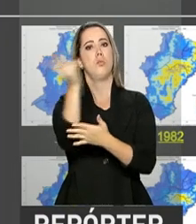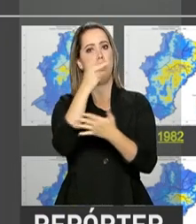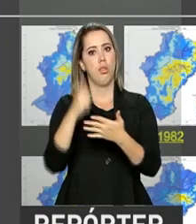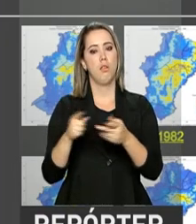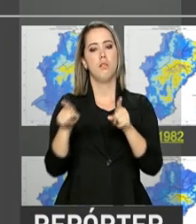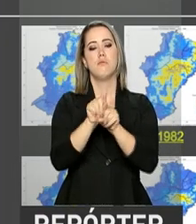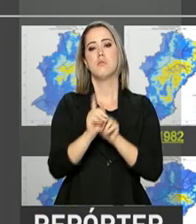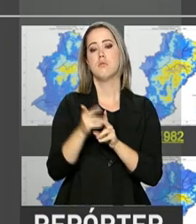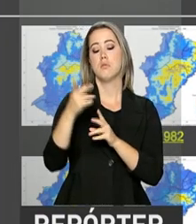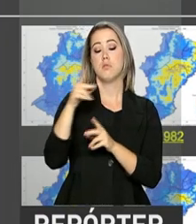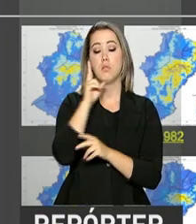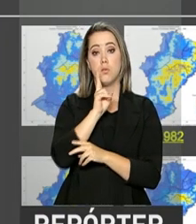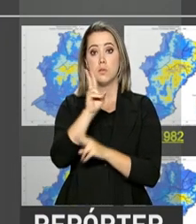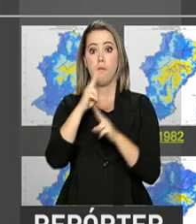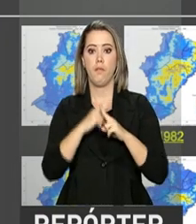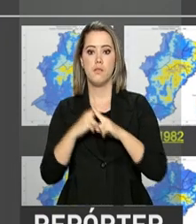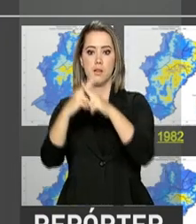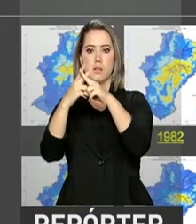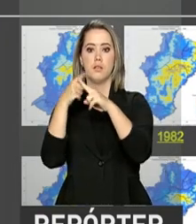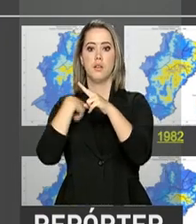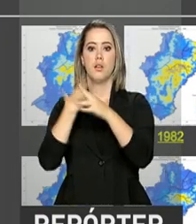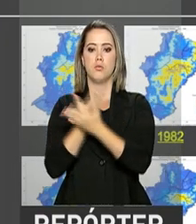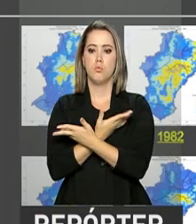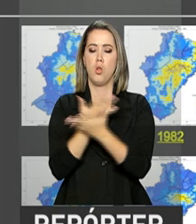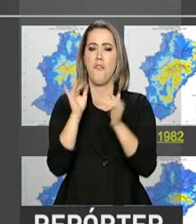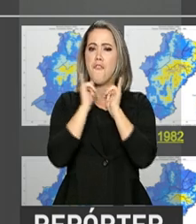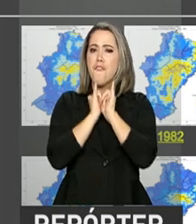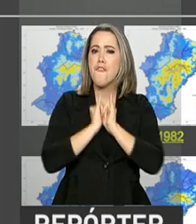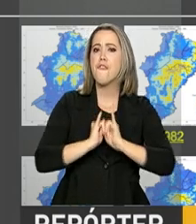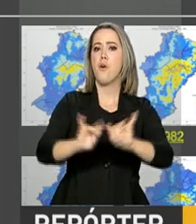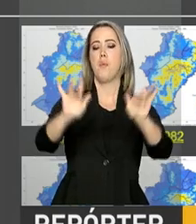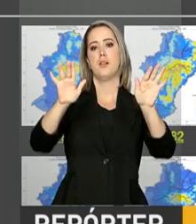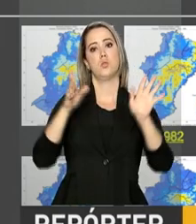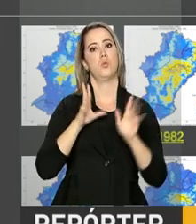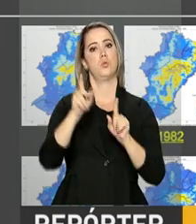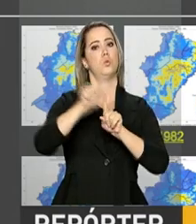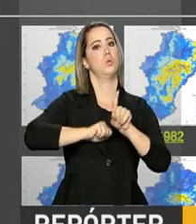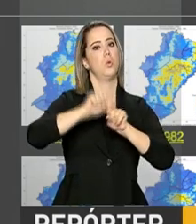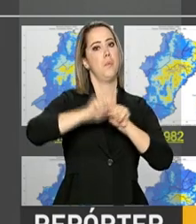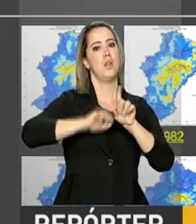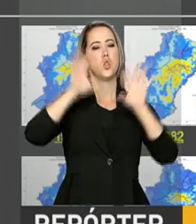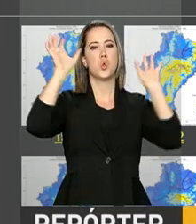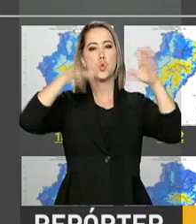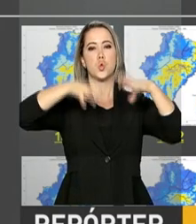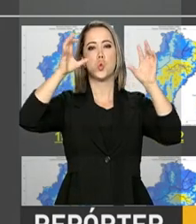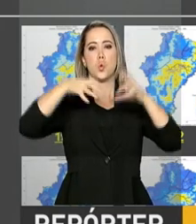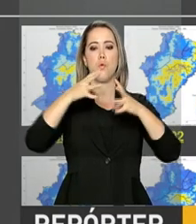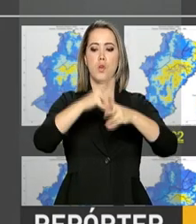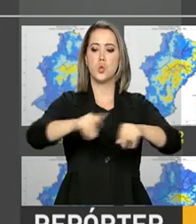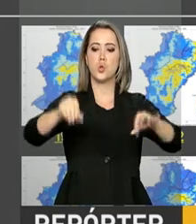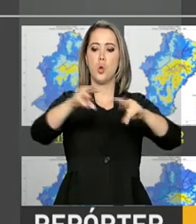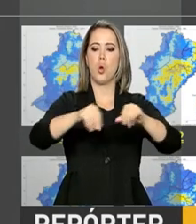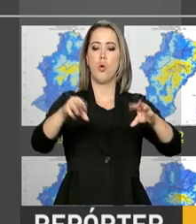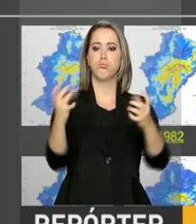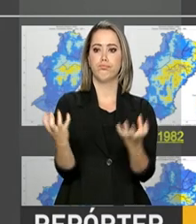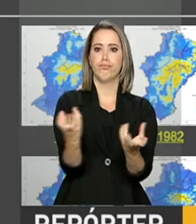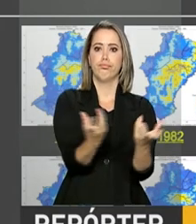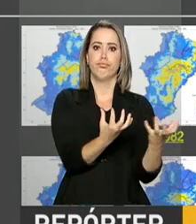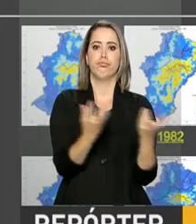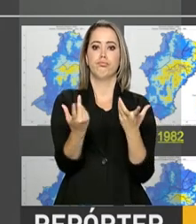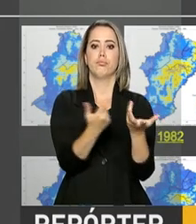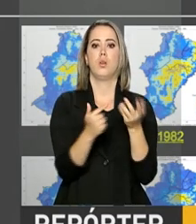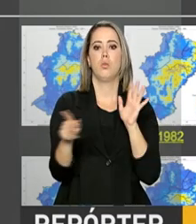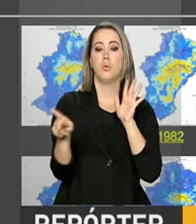interativos, imagens de satélites e geração de informações mensais sobre chuvas, solo e vegetação de